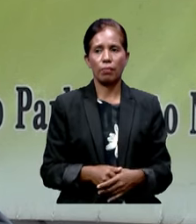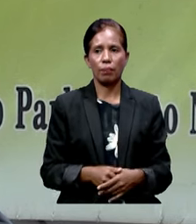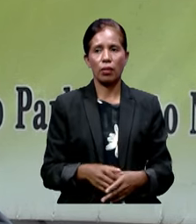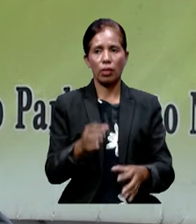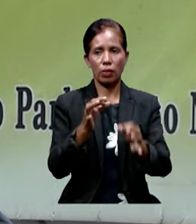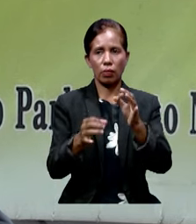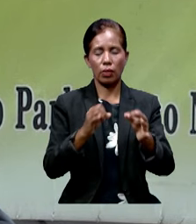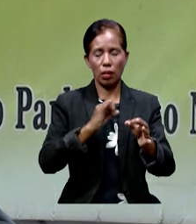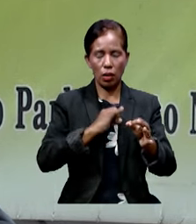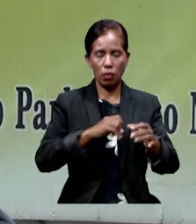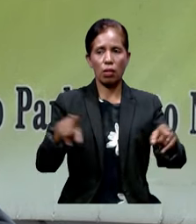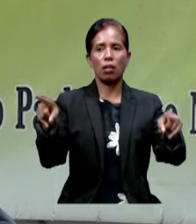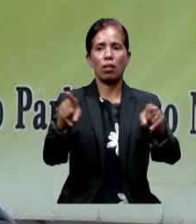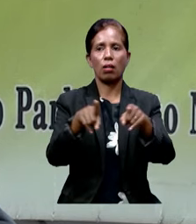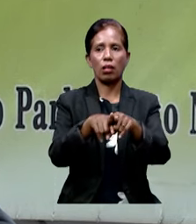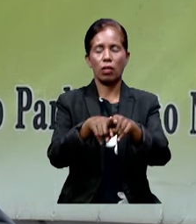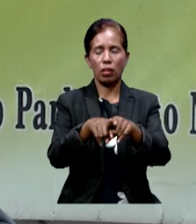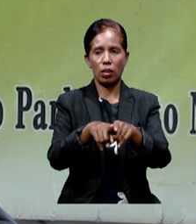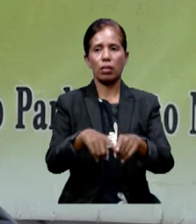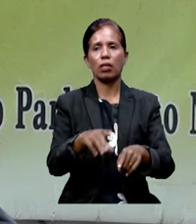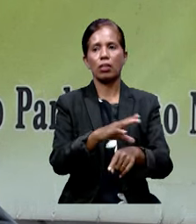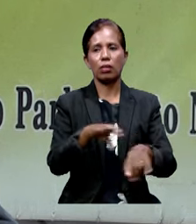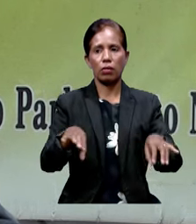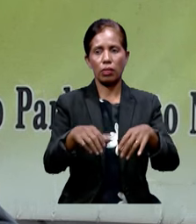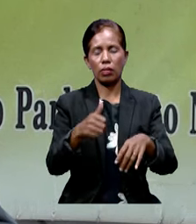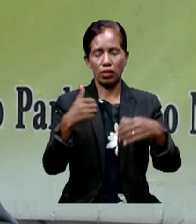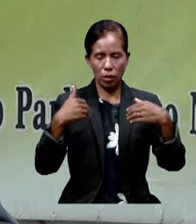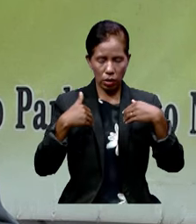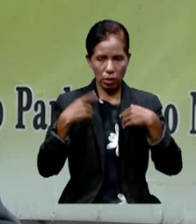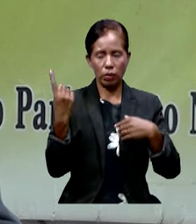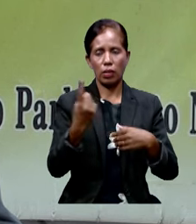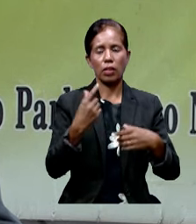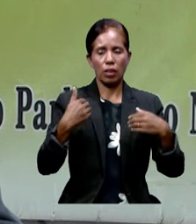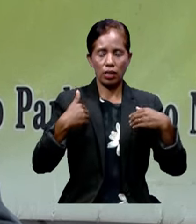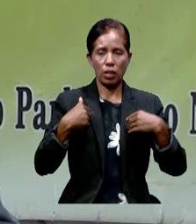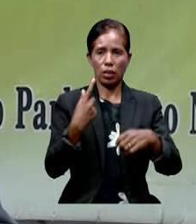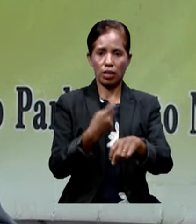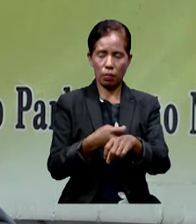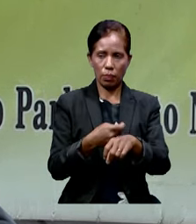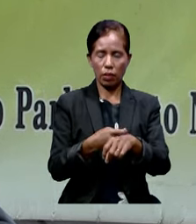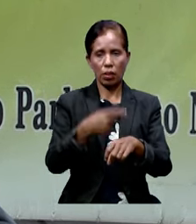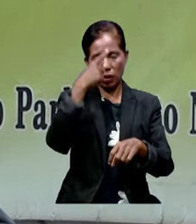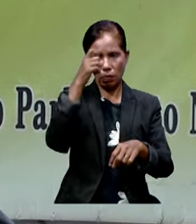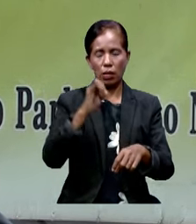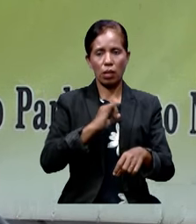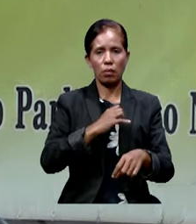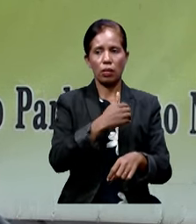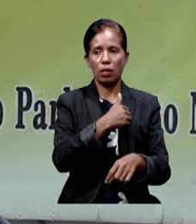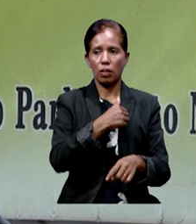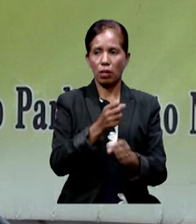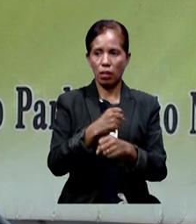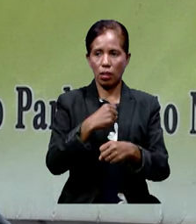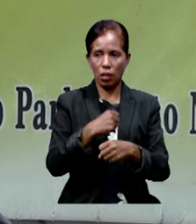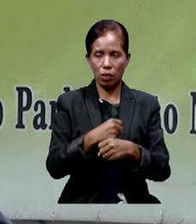Quando hau titular se exerce la funsau ni heliur hau na fatini hei imunidade tamba hau mo sidak bahala funsau ni dan